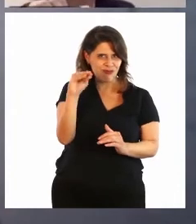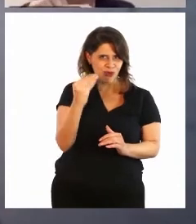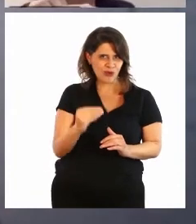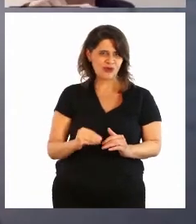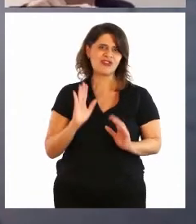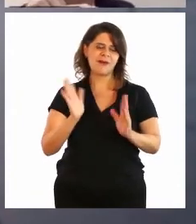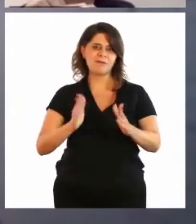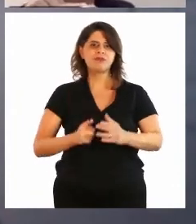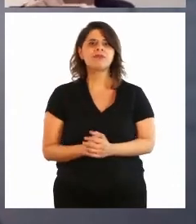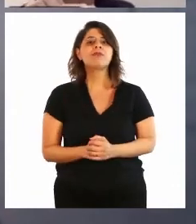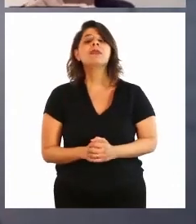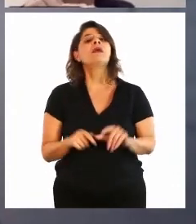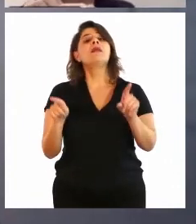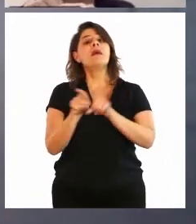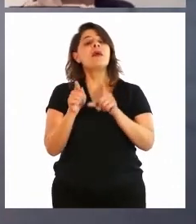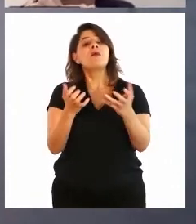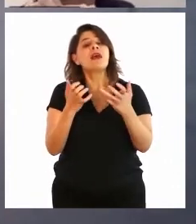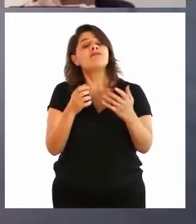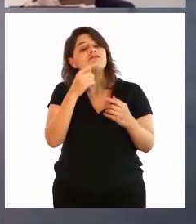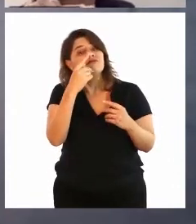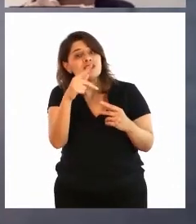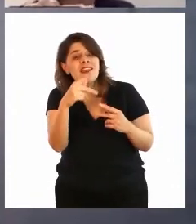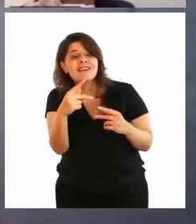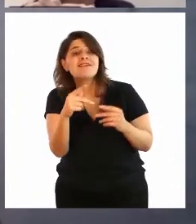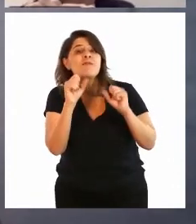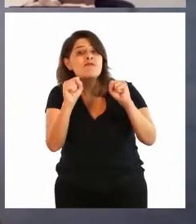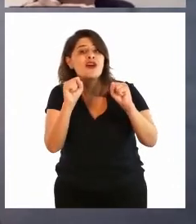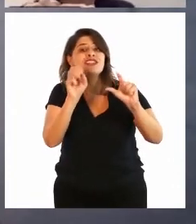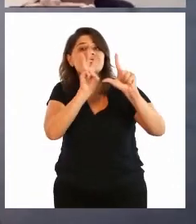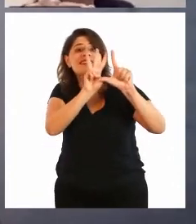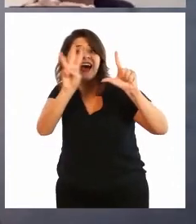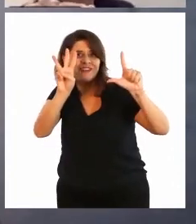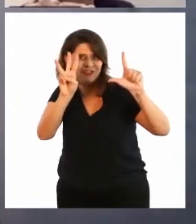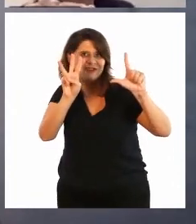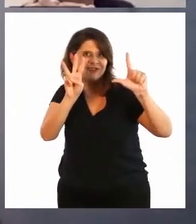vocês a visitar o site da 34ª Bienal, que é